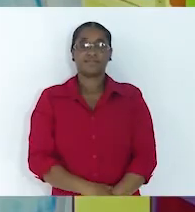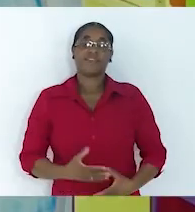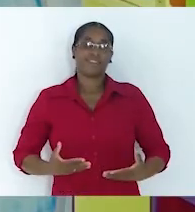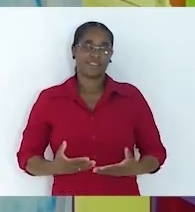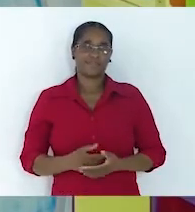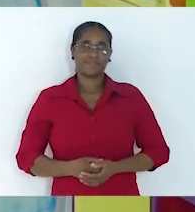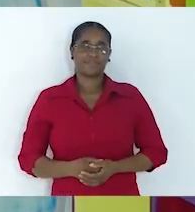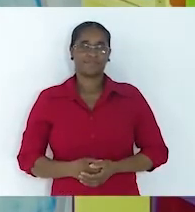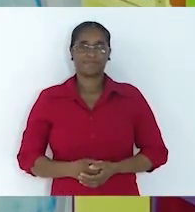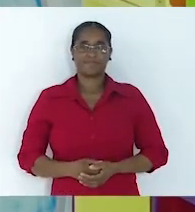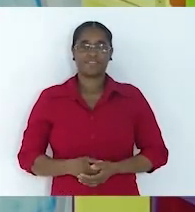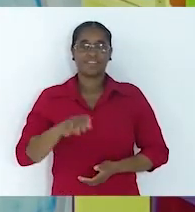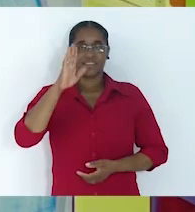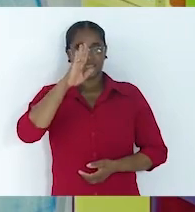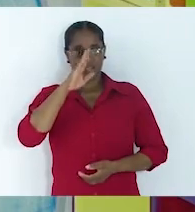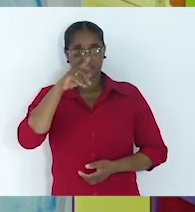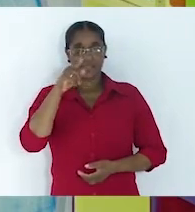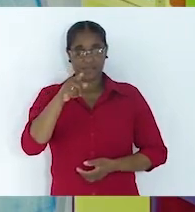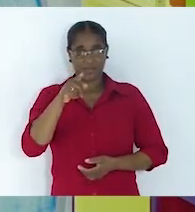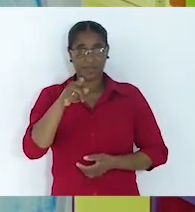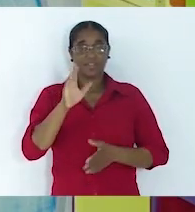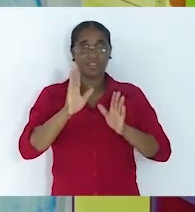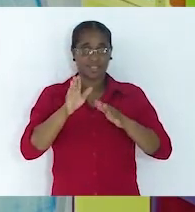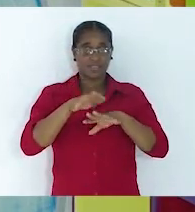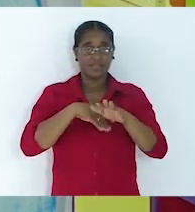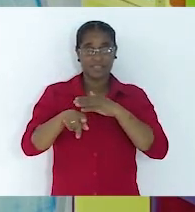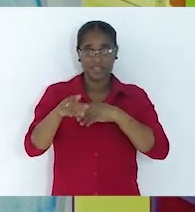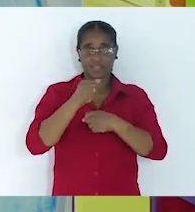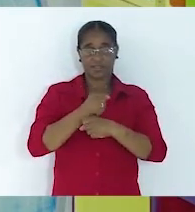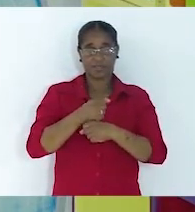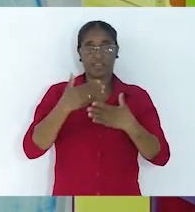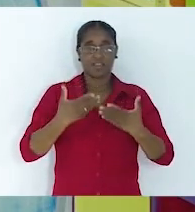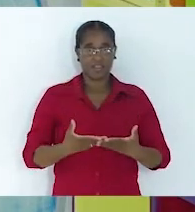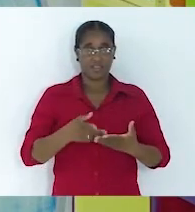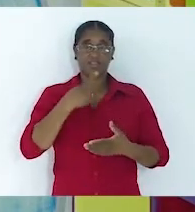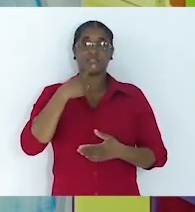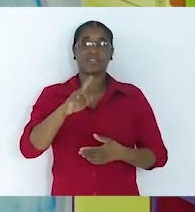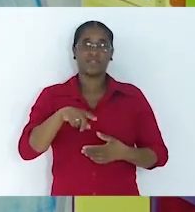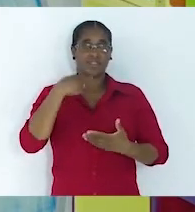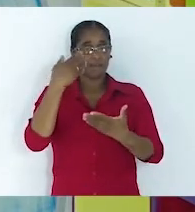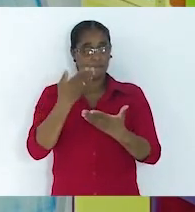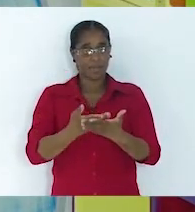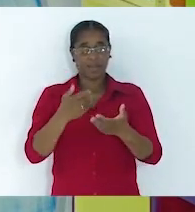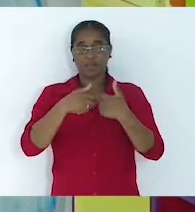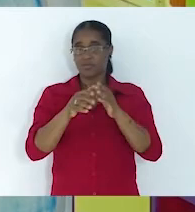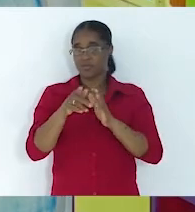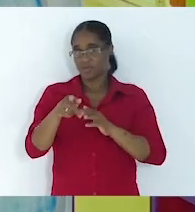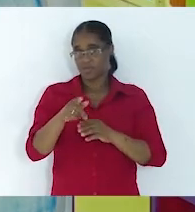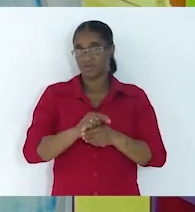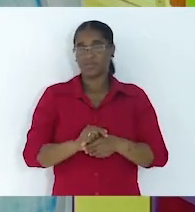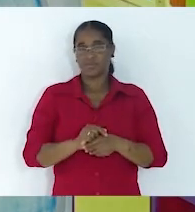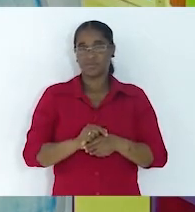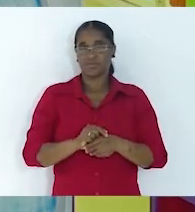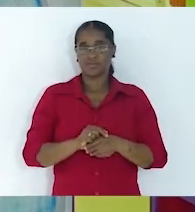Ok? Então, se já fizeste os exercícios, vais agora novamente aplicar tudo isto no